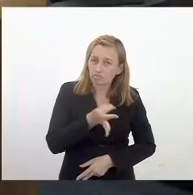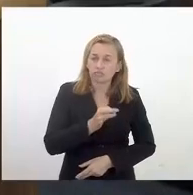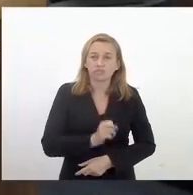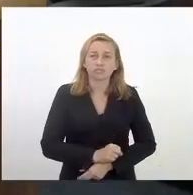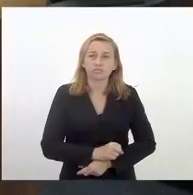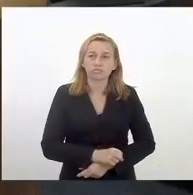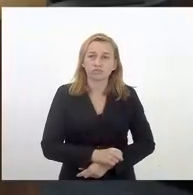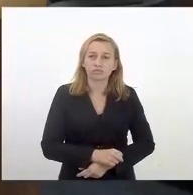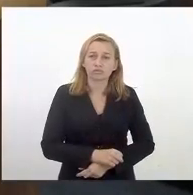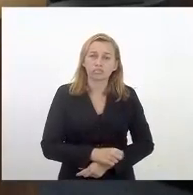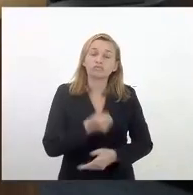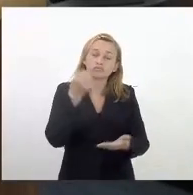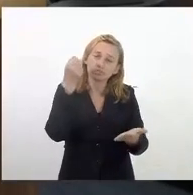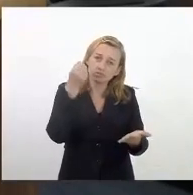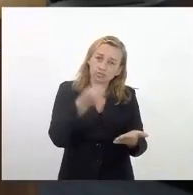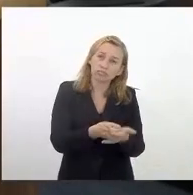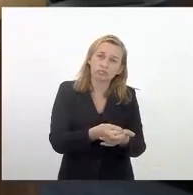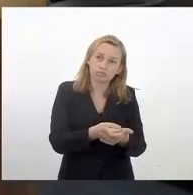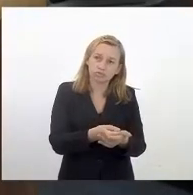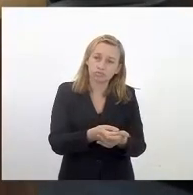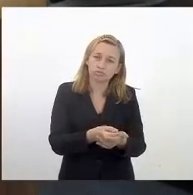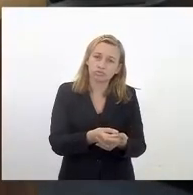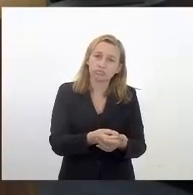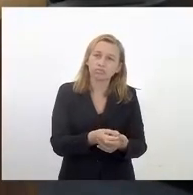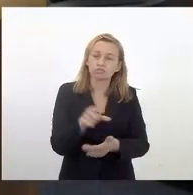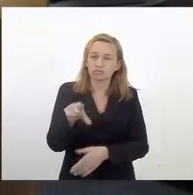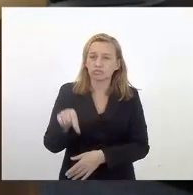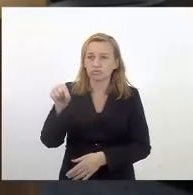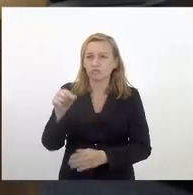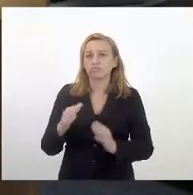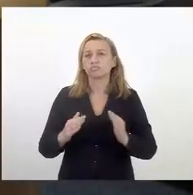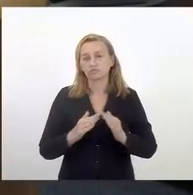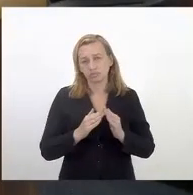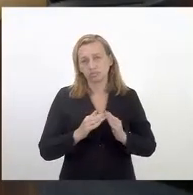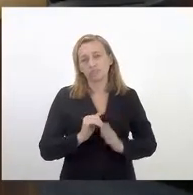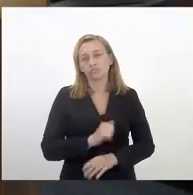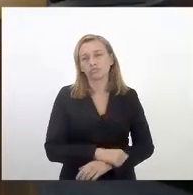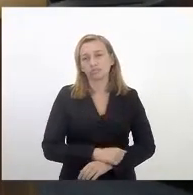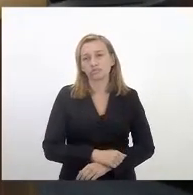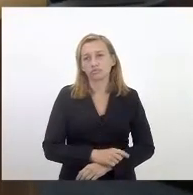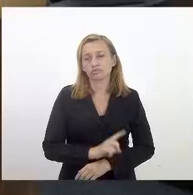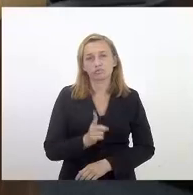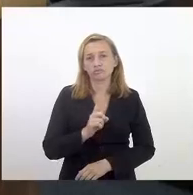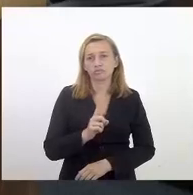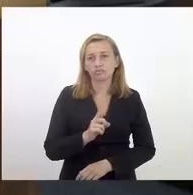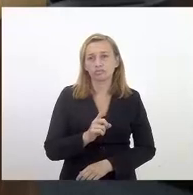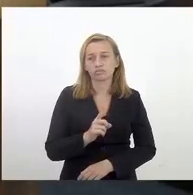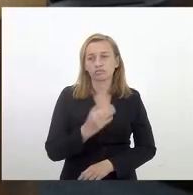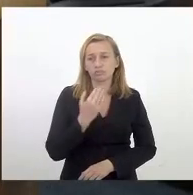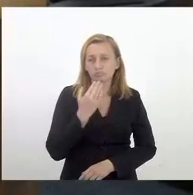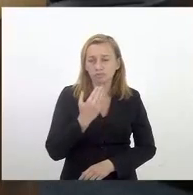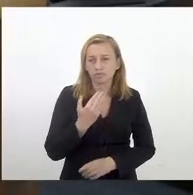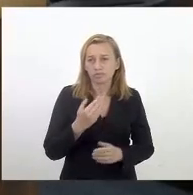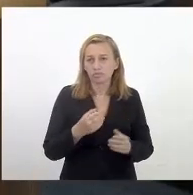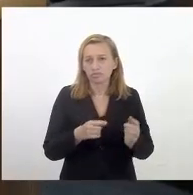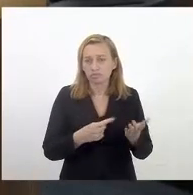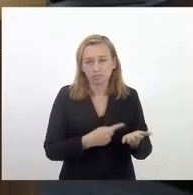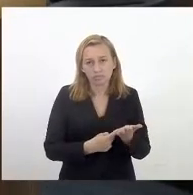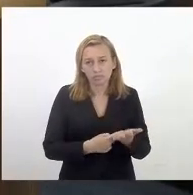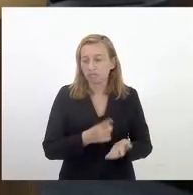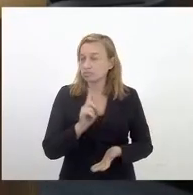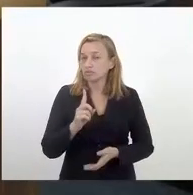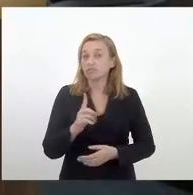todas faça cumprir aquilo que foi decidido nessa casa que não é favor nenhum não é é